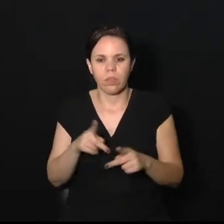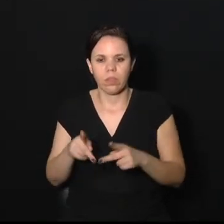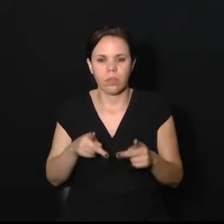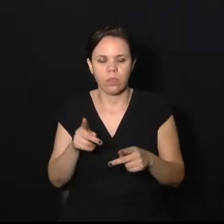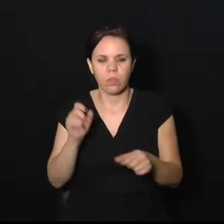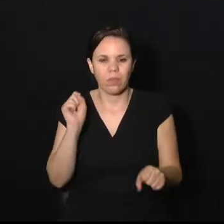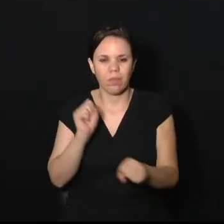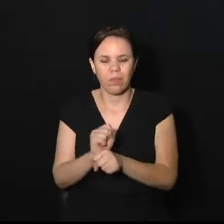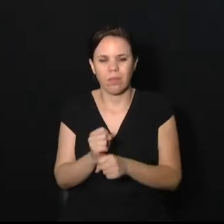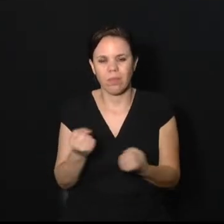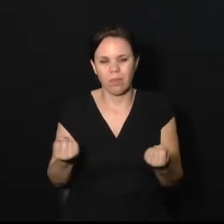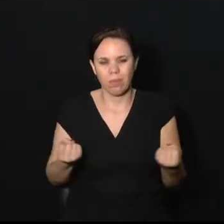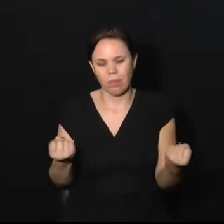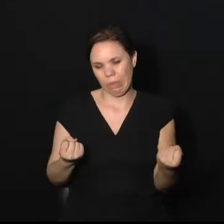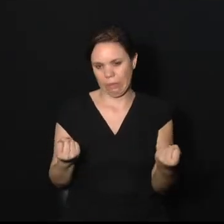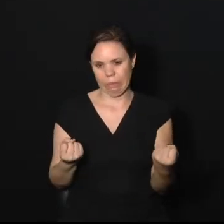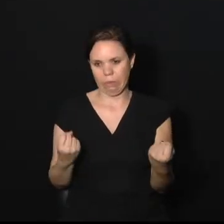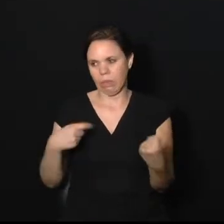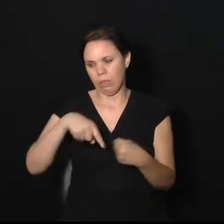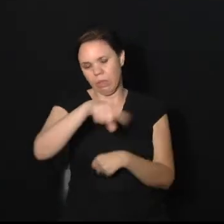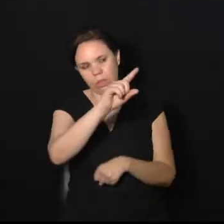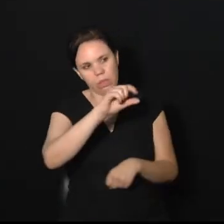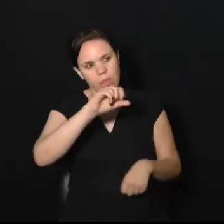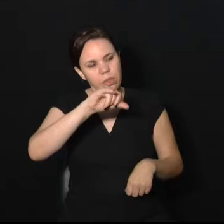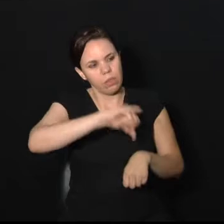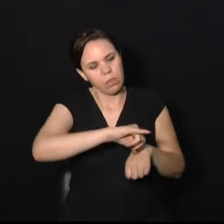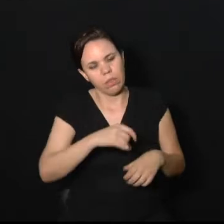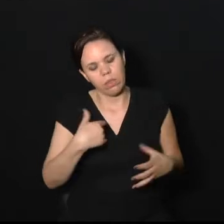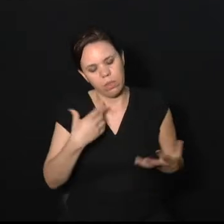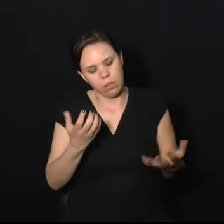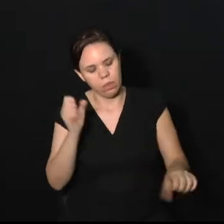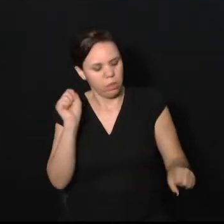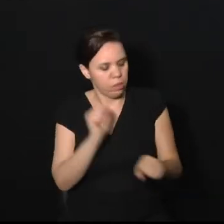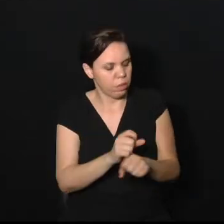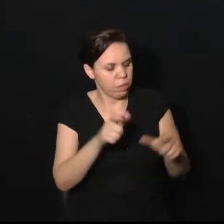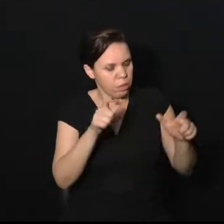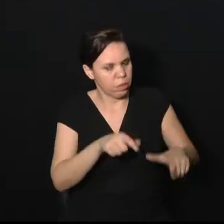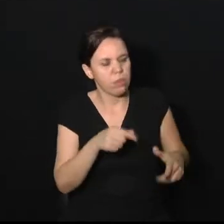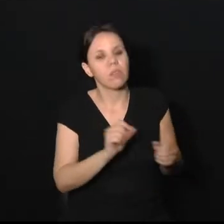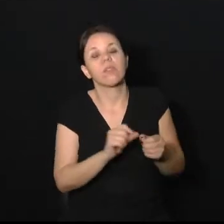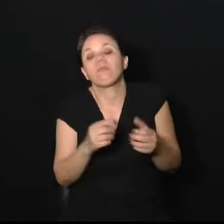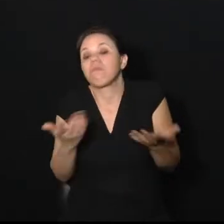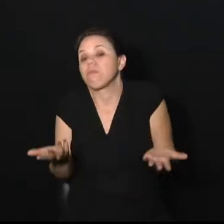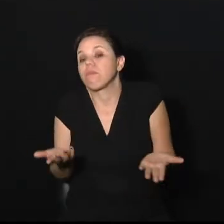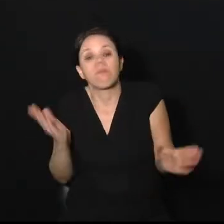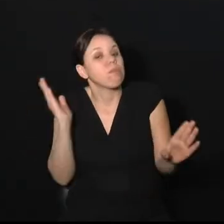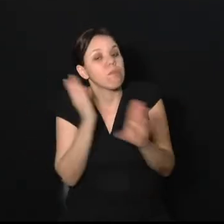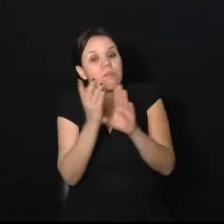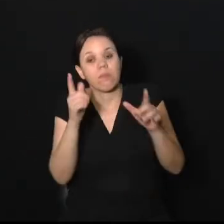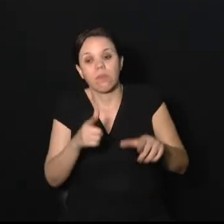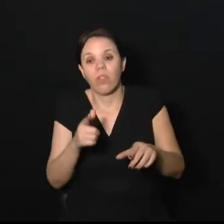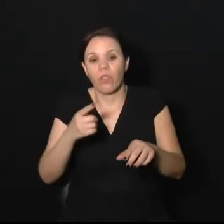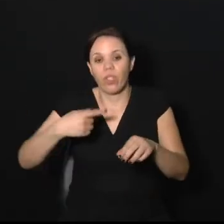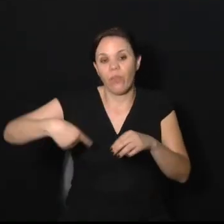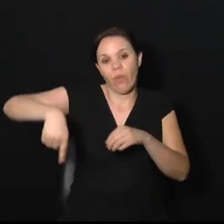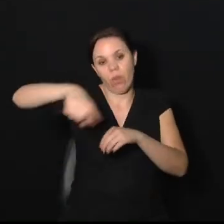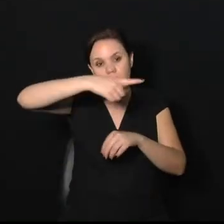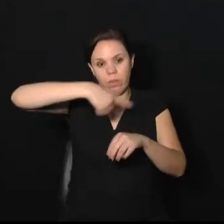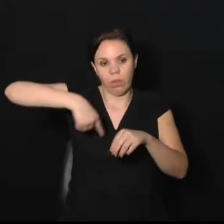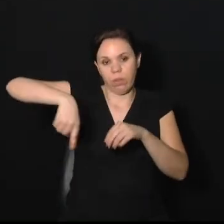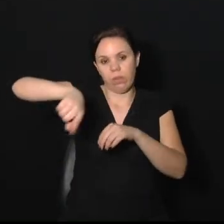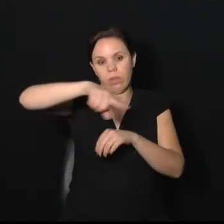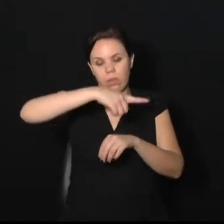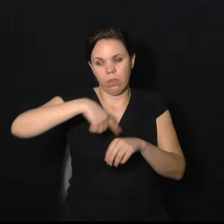carro. Então, eu vou para o centro, daí eu quero parar meu carro, o que eu faço? Não acho uma vaga e fico dando volta. De 30% a